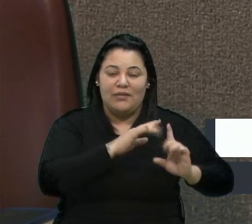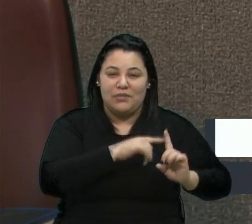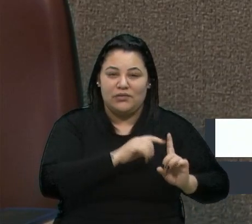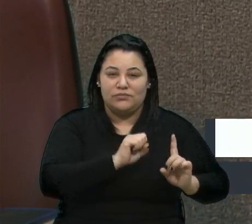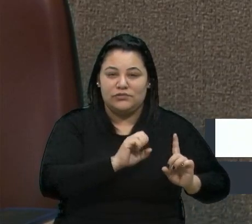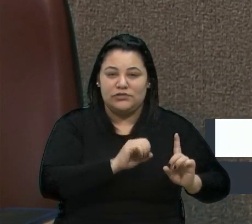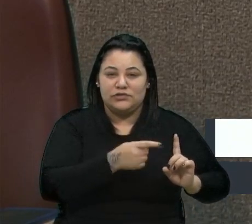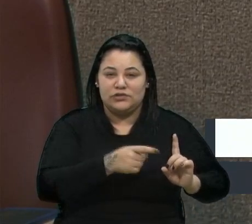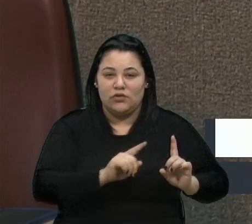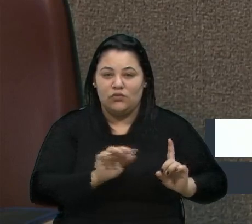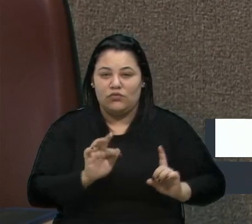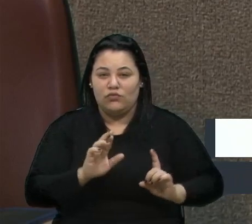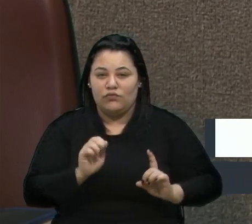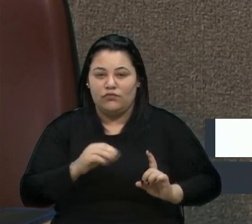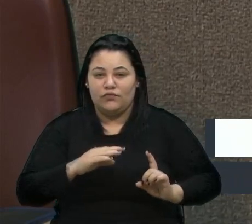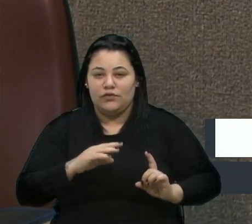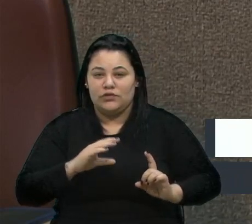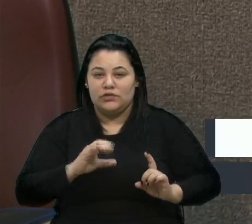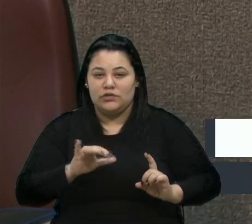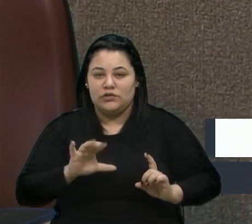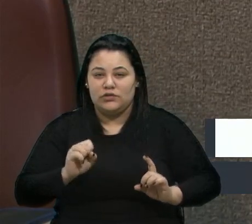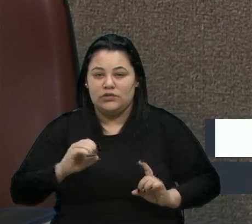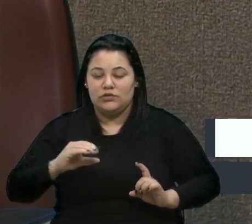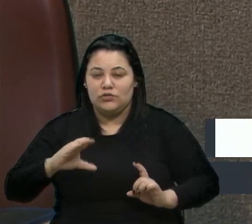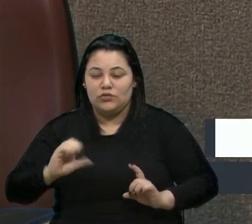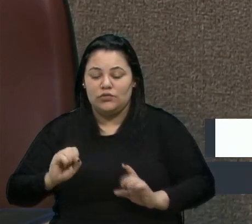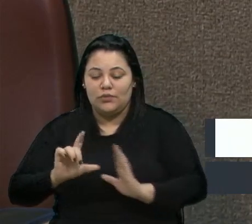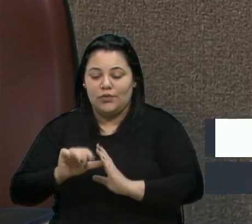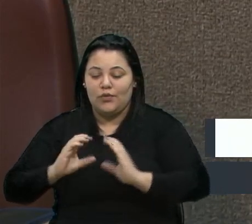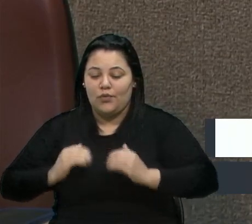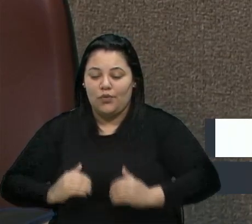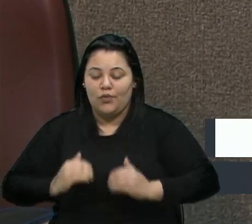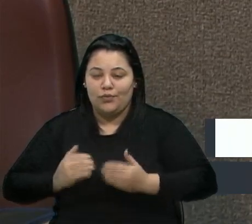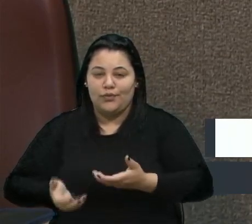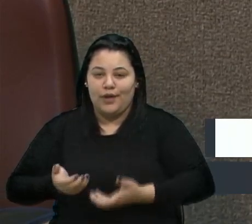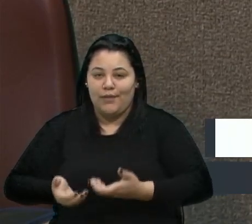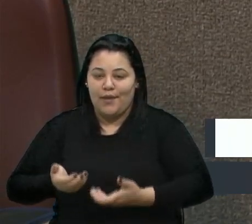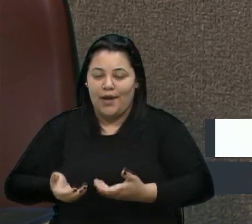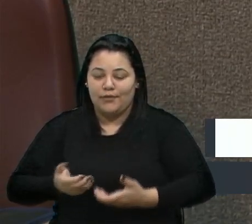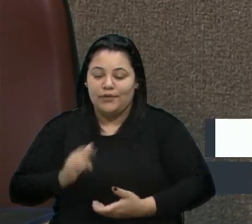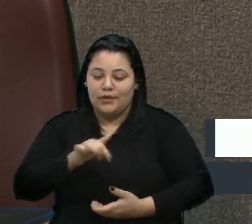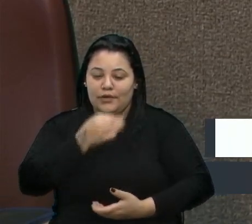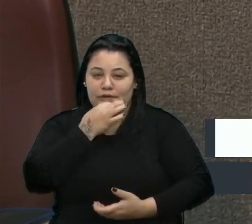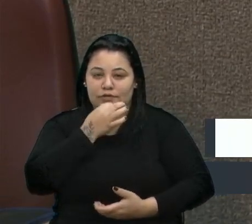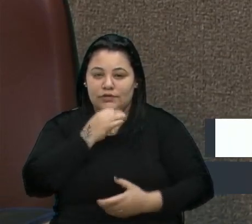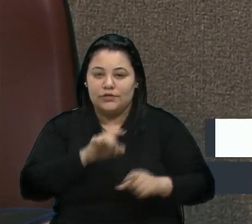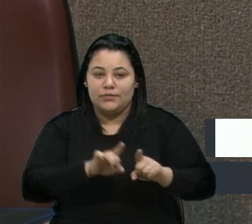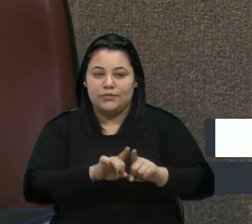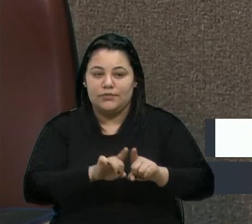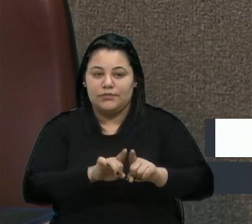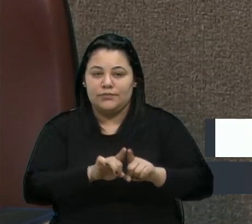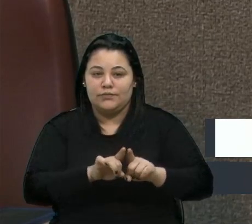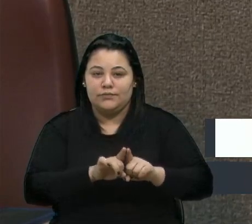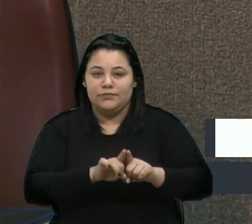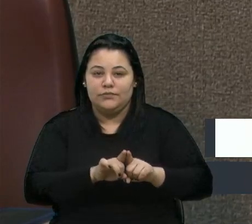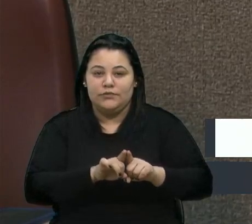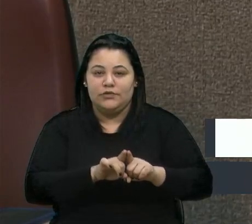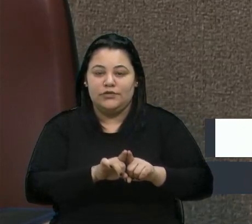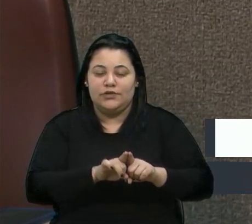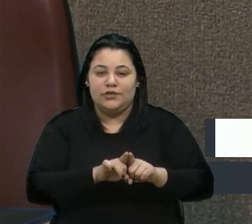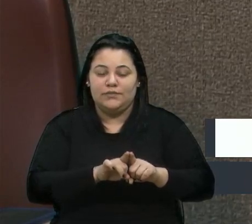acontecer no Memorial Crematório São José de Caxias do Sul. Então fica aí o voto de pesar à morte da Ilmari de